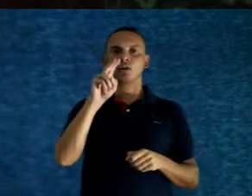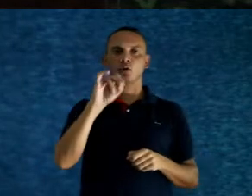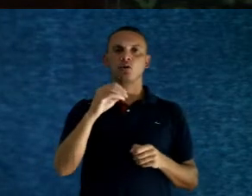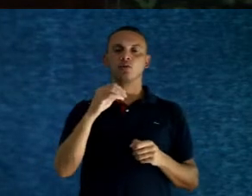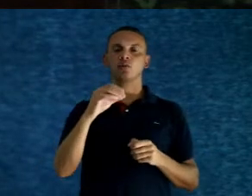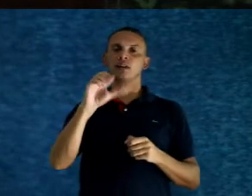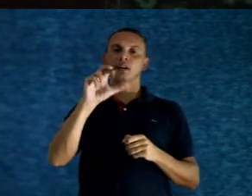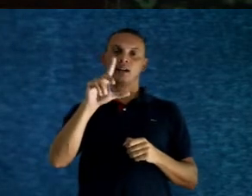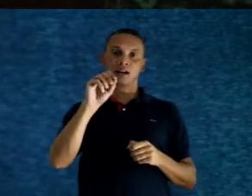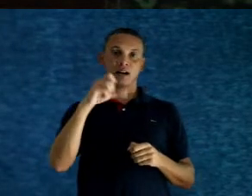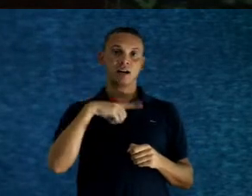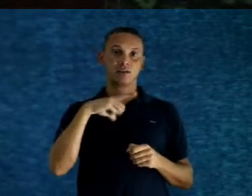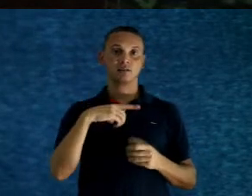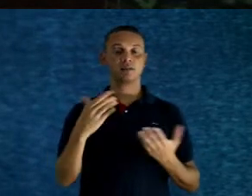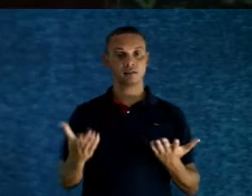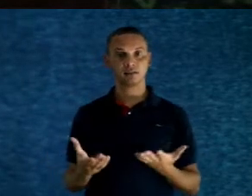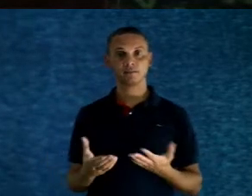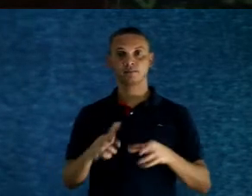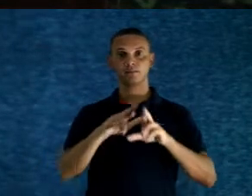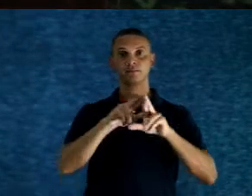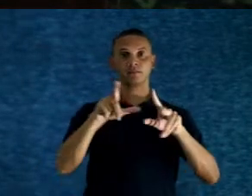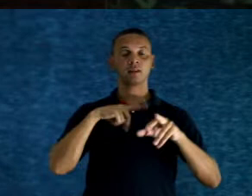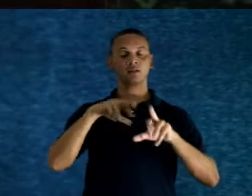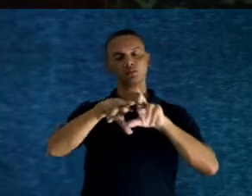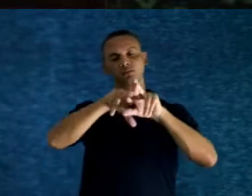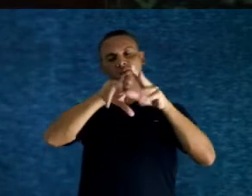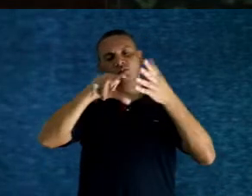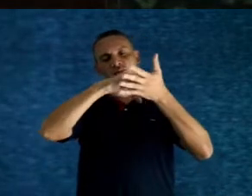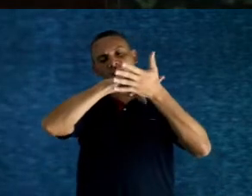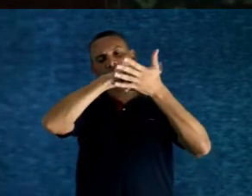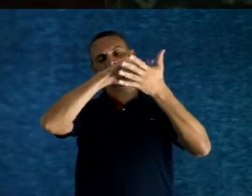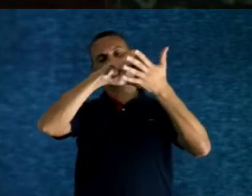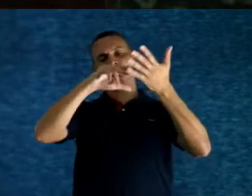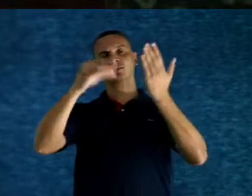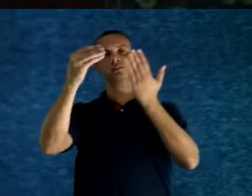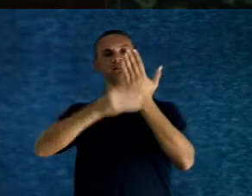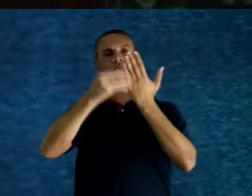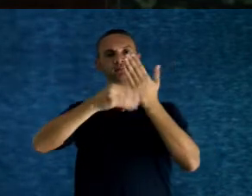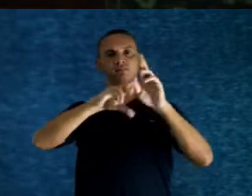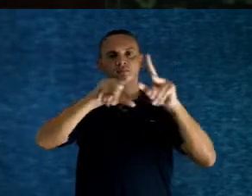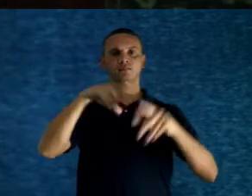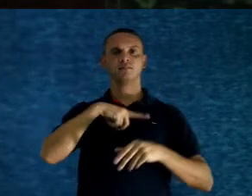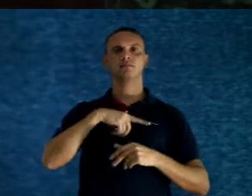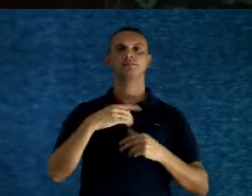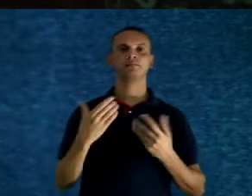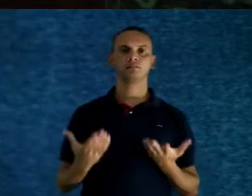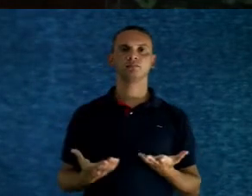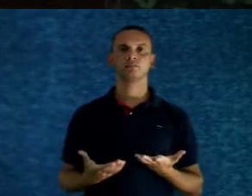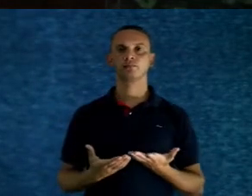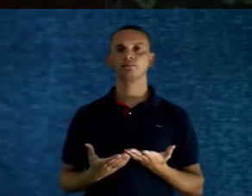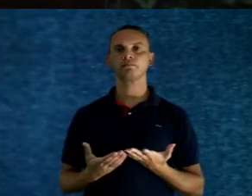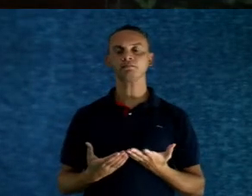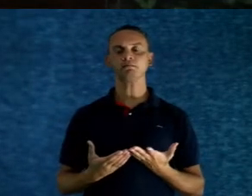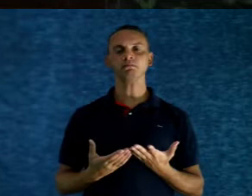Vilaça, símbolo do PEN Clube do Brasil, sim, de que somos sócios.